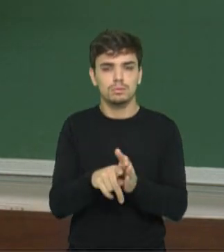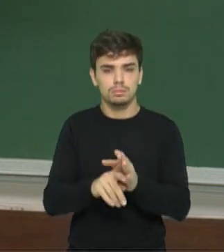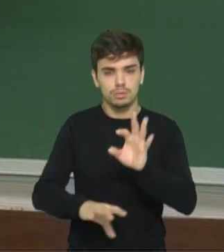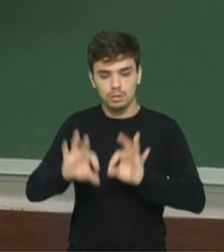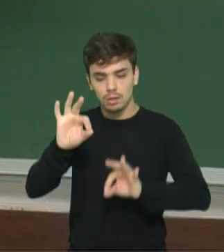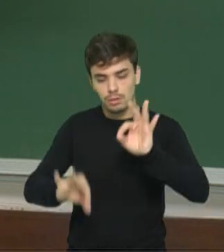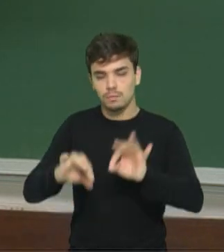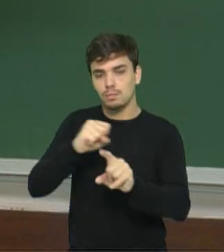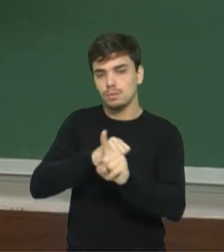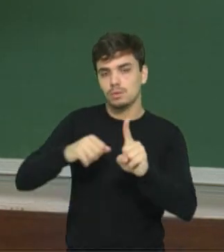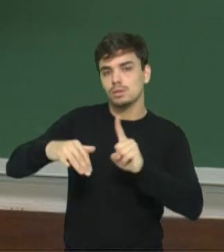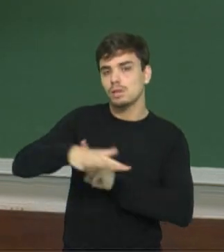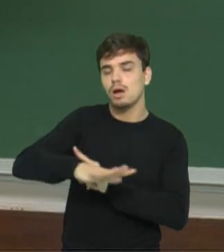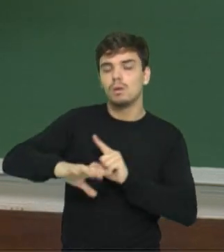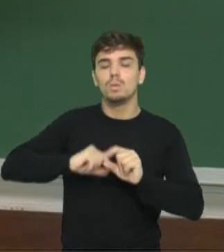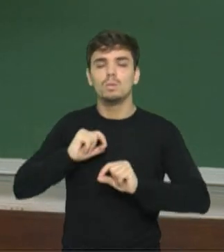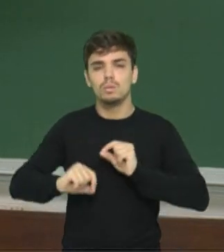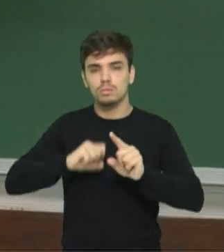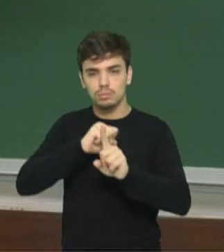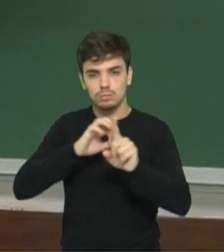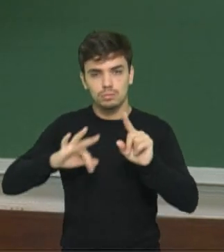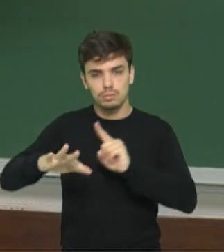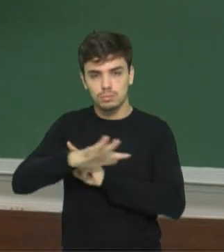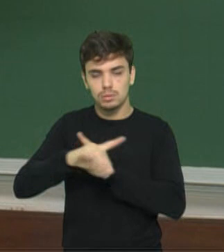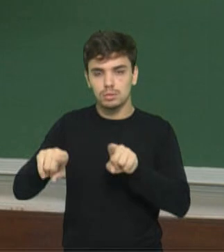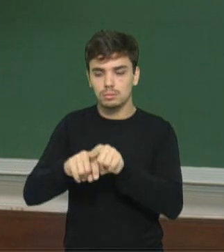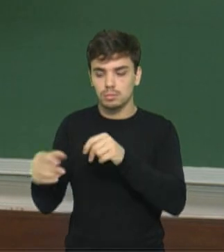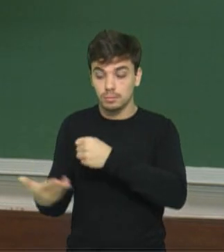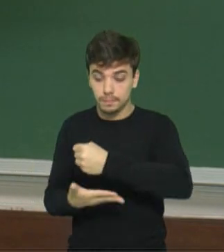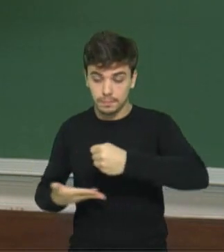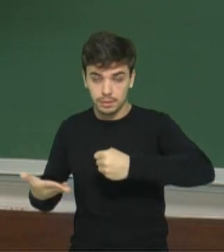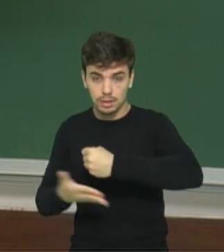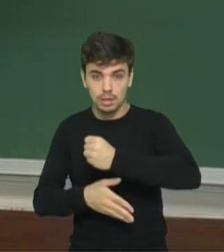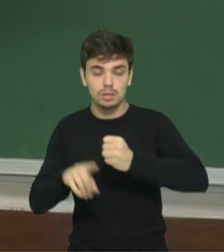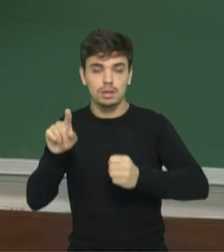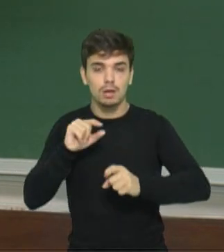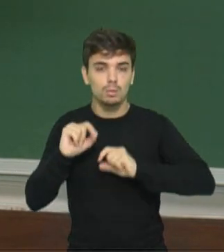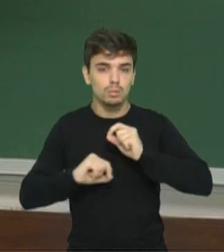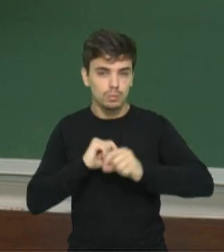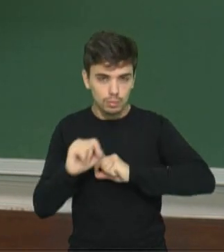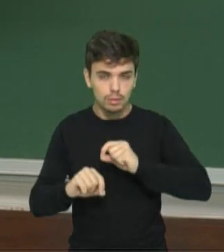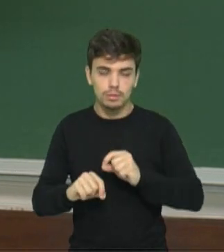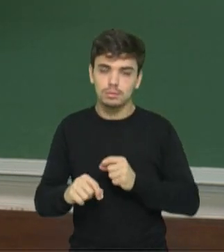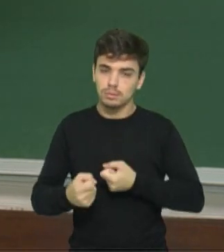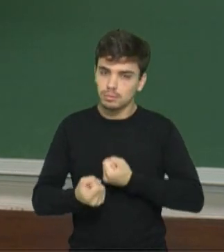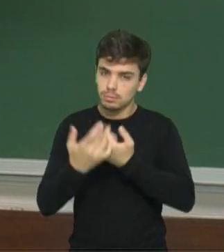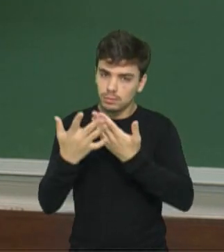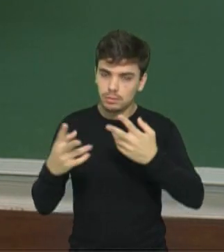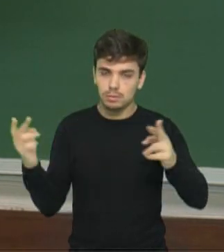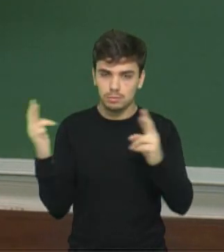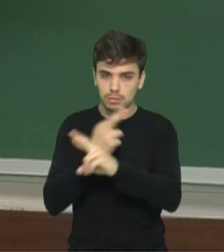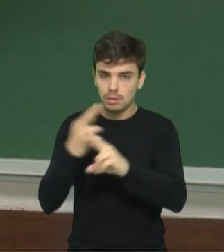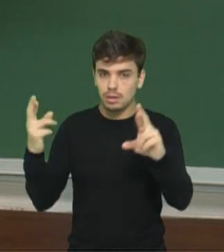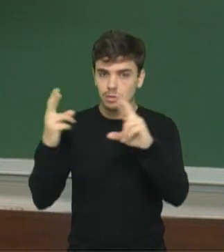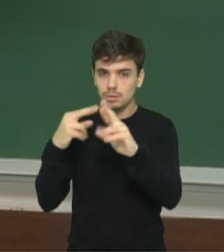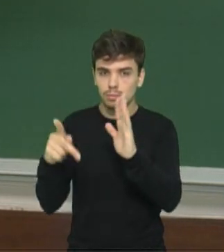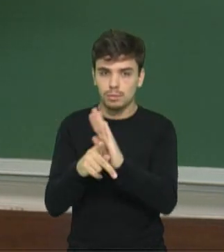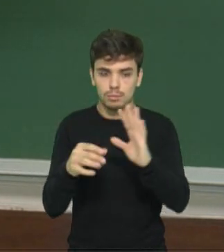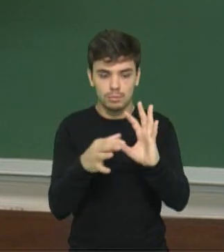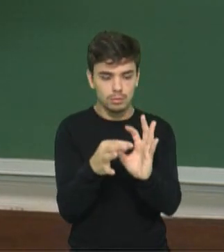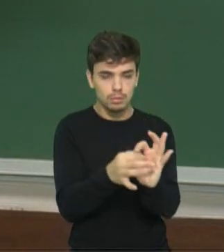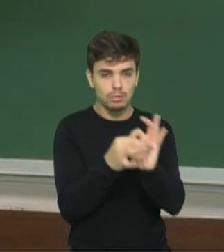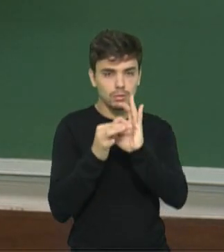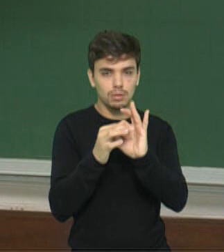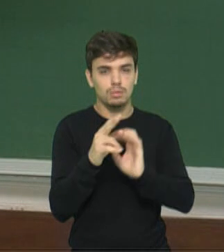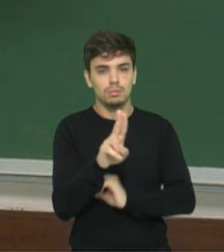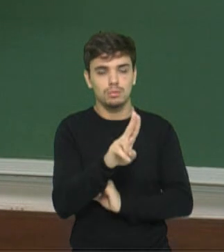sociais. Bom, reforma social, reforma de base, está falando aí de algo que possa estar relacionado com a União Soviética.